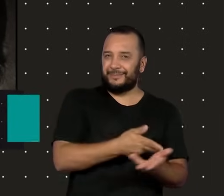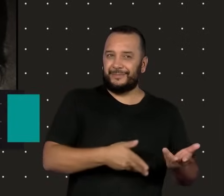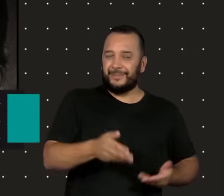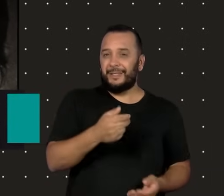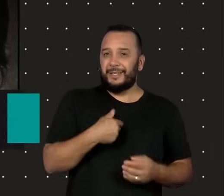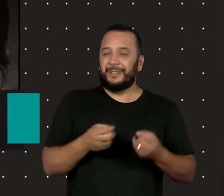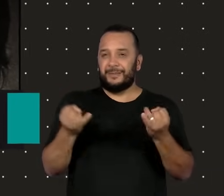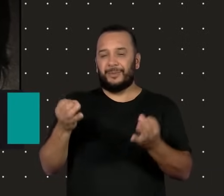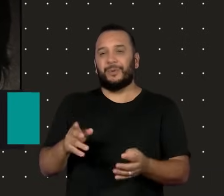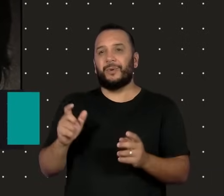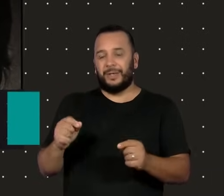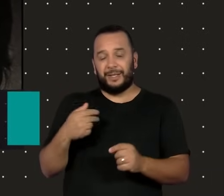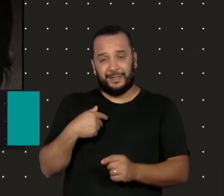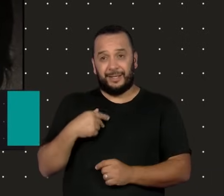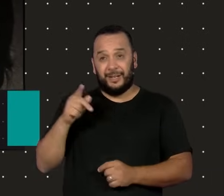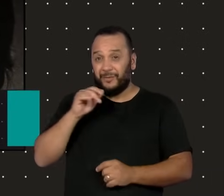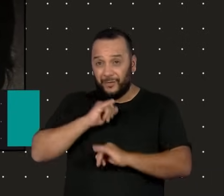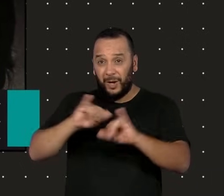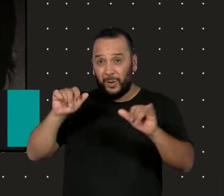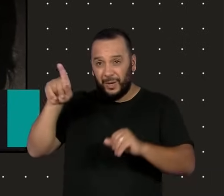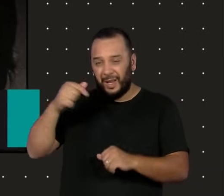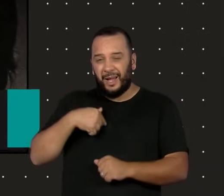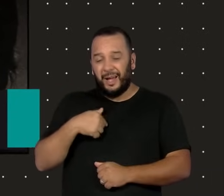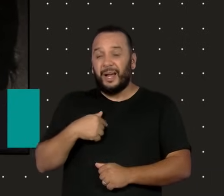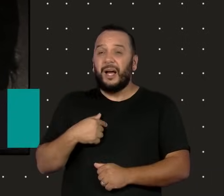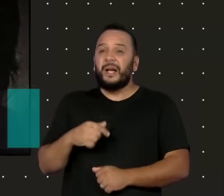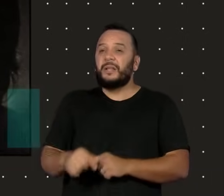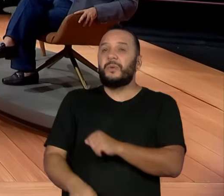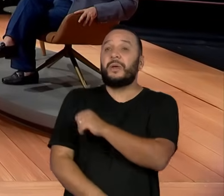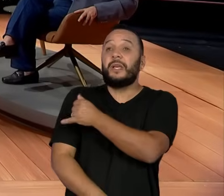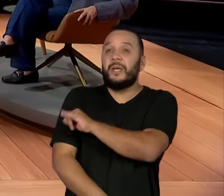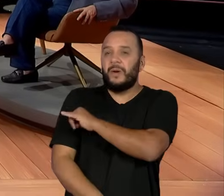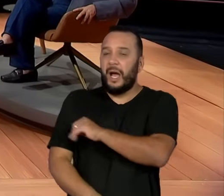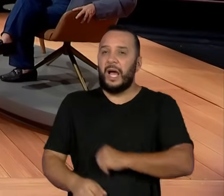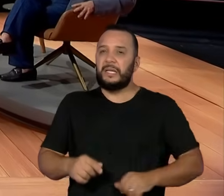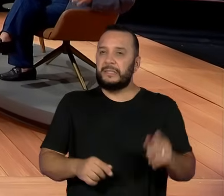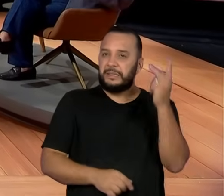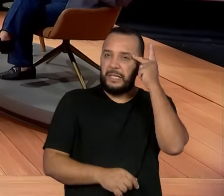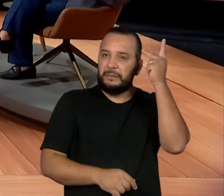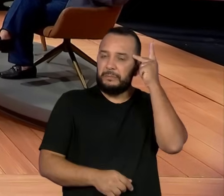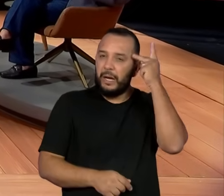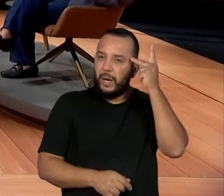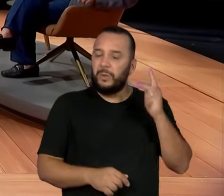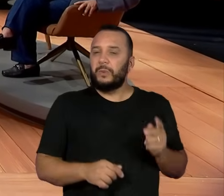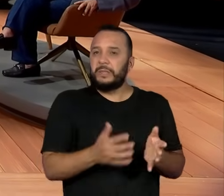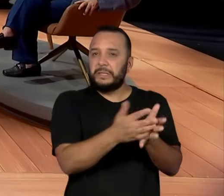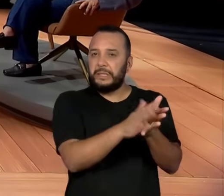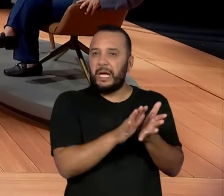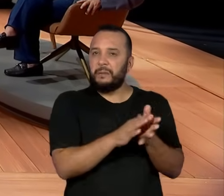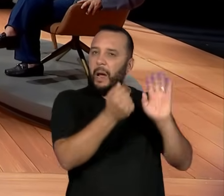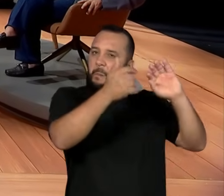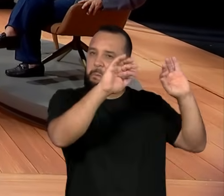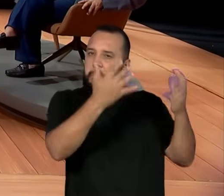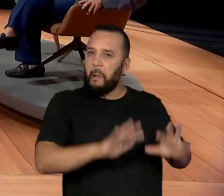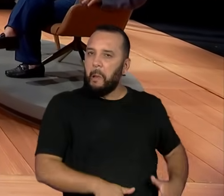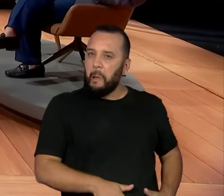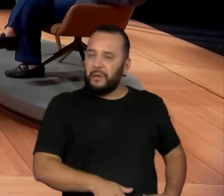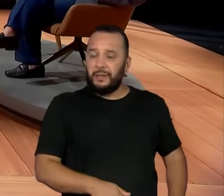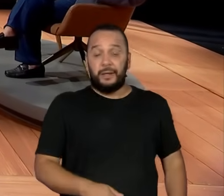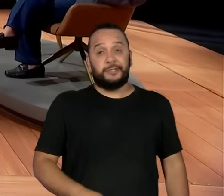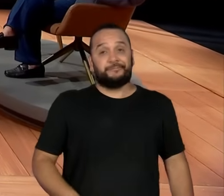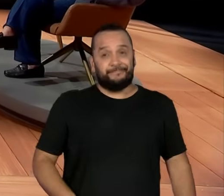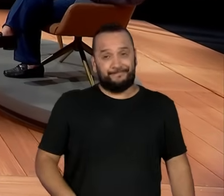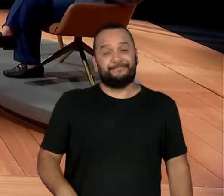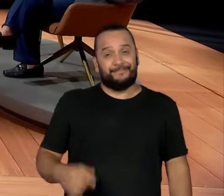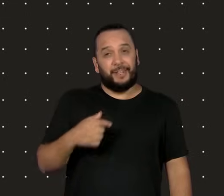Paulo era o cemitério do samba, da música, né? Aí eu fui para o Rio de Janeiro, através da